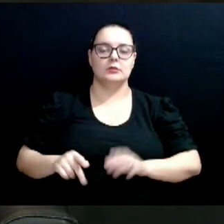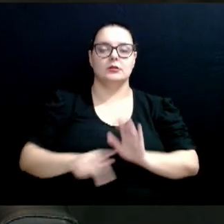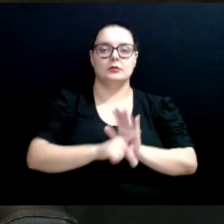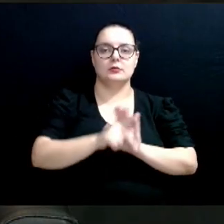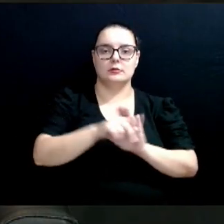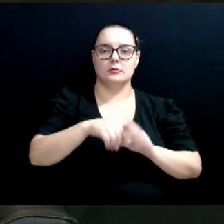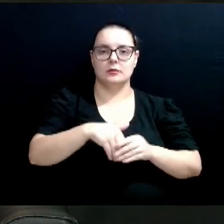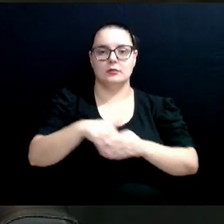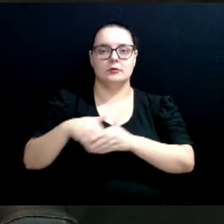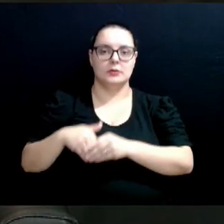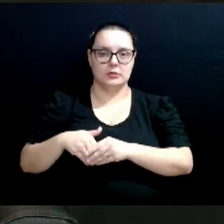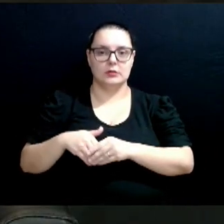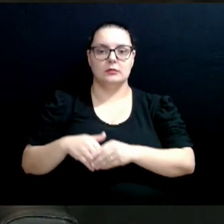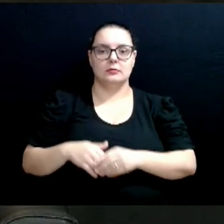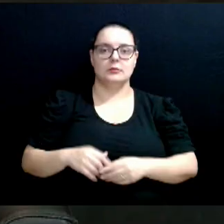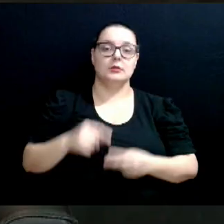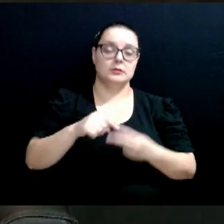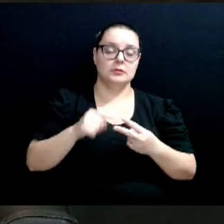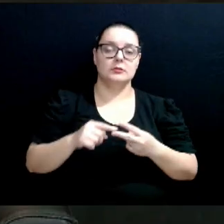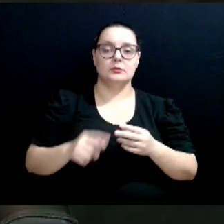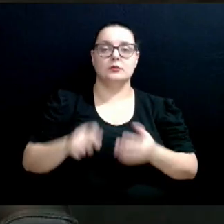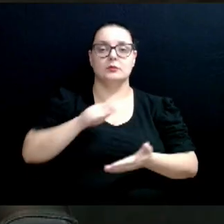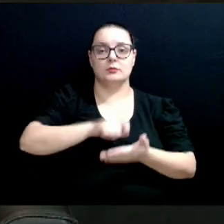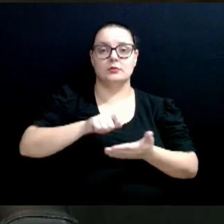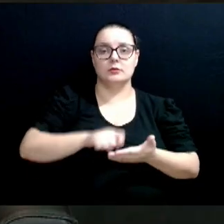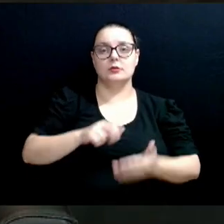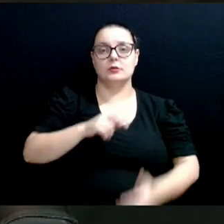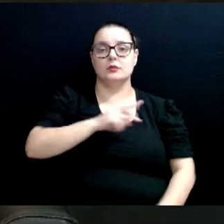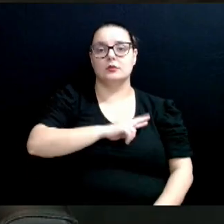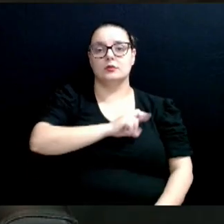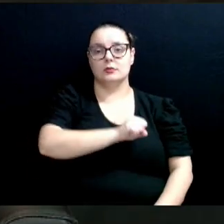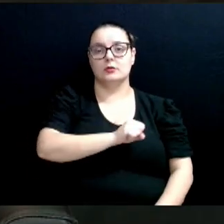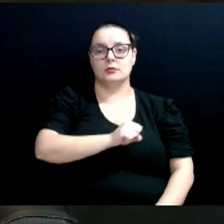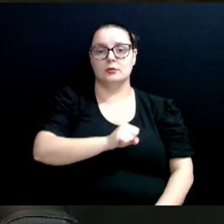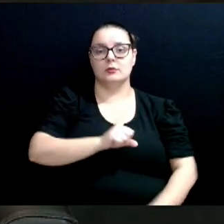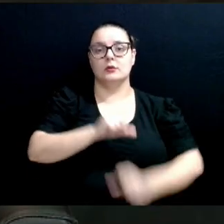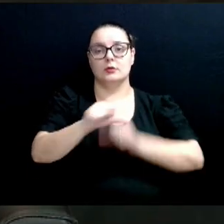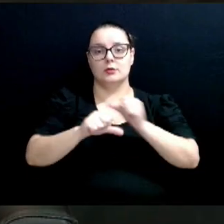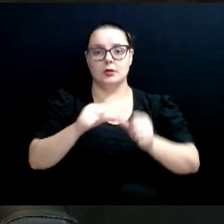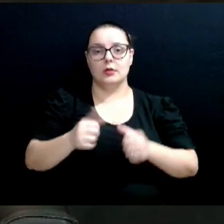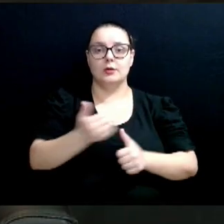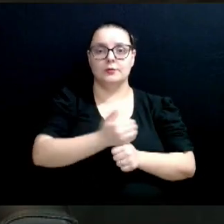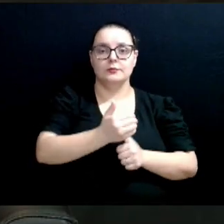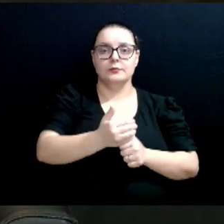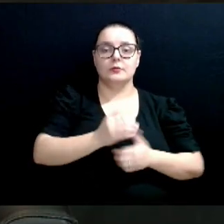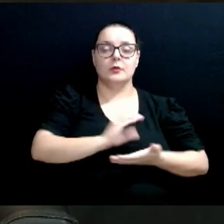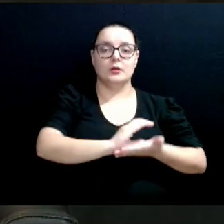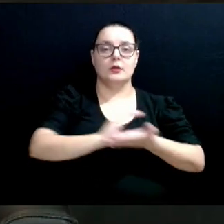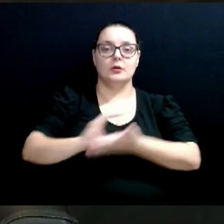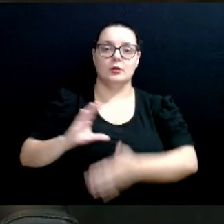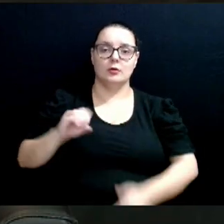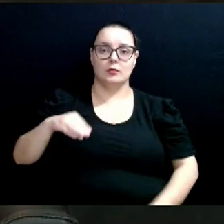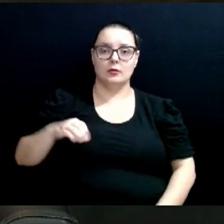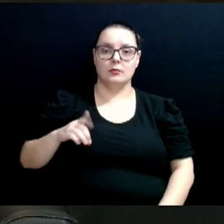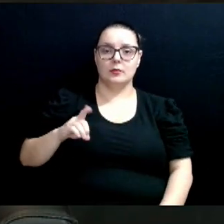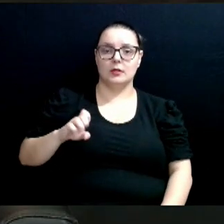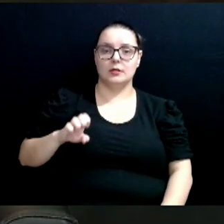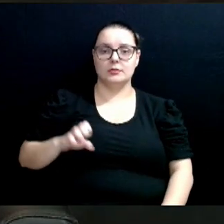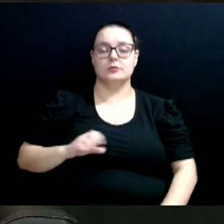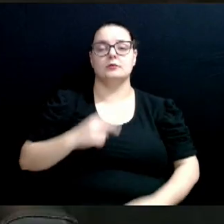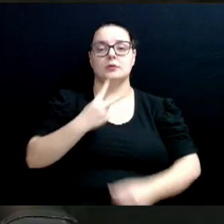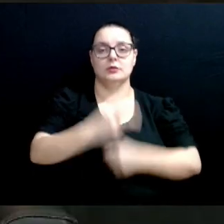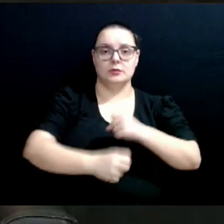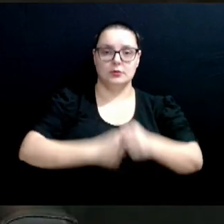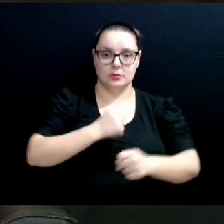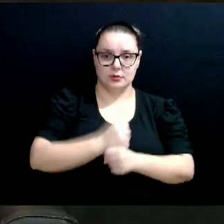2, de autoria do vereador Luiz Rossini, o que altera o mandato dos conselheiros do COMAD para 2 anos, com possibilidade de